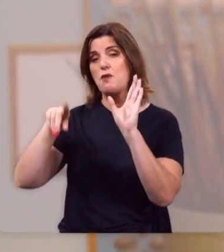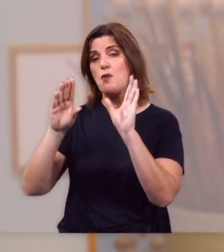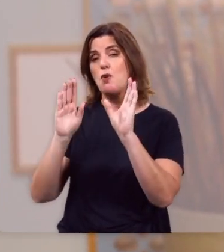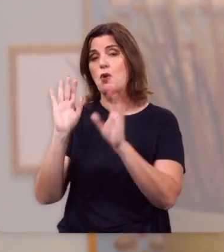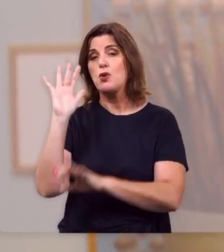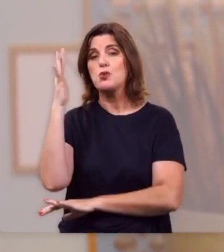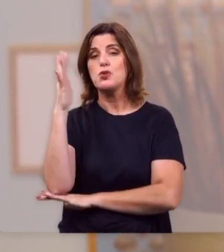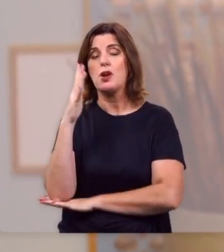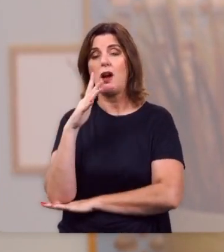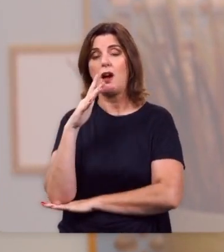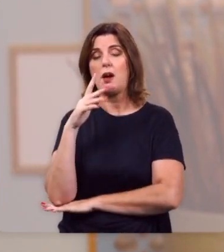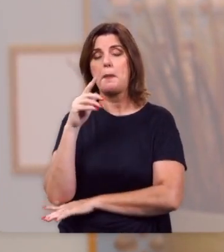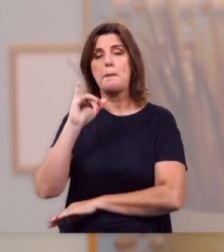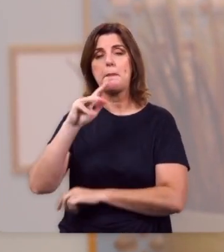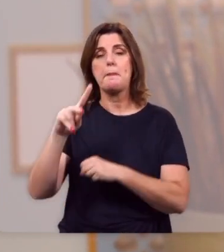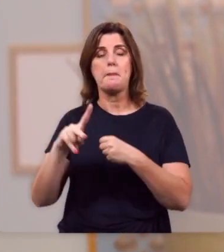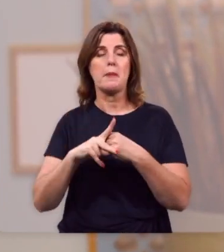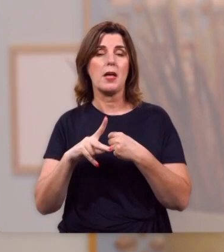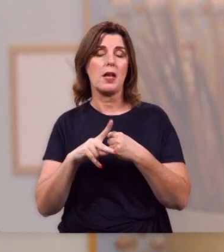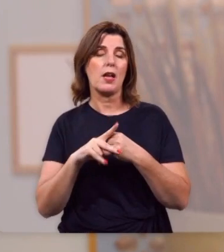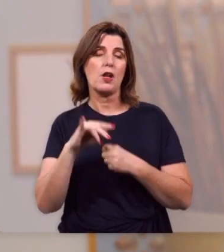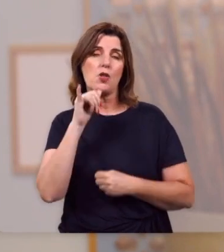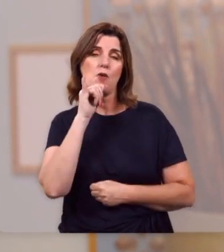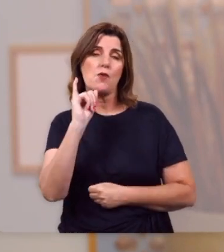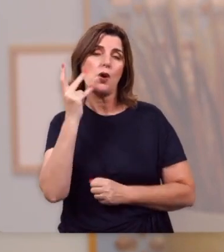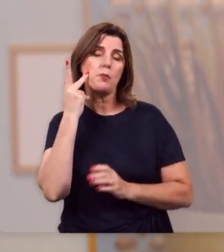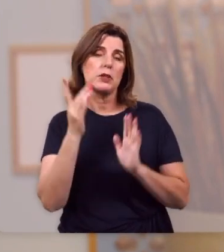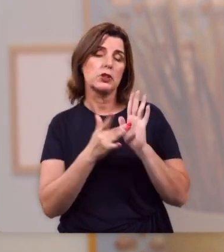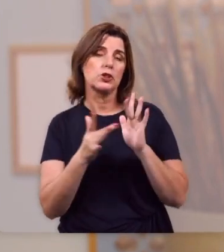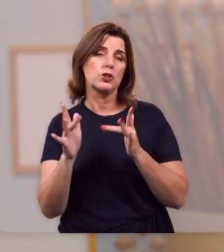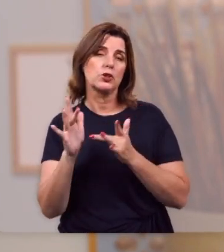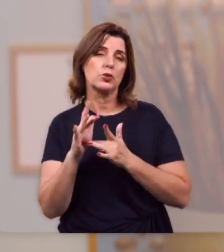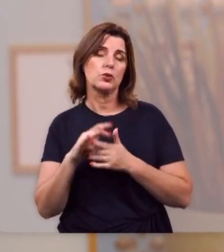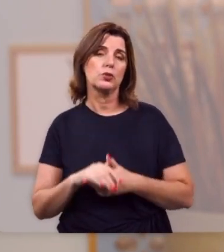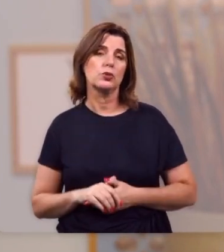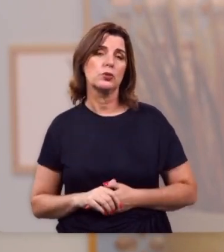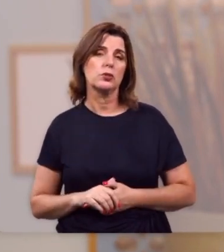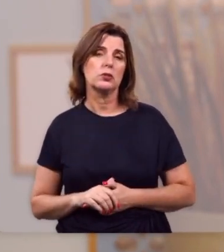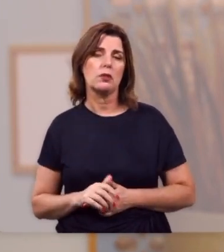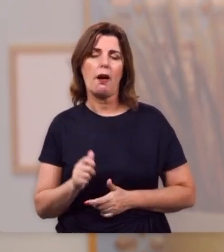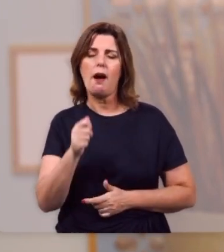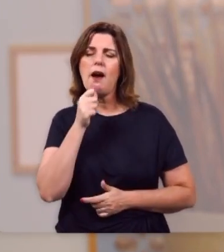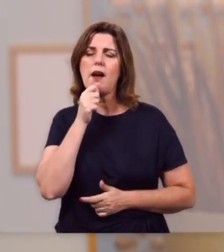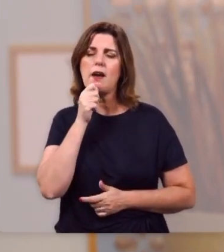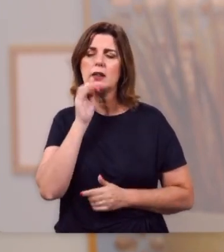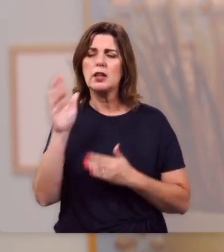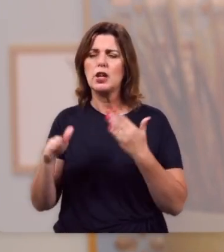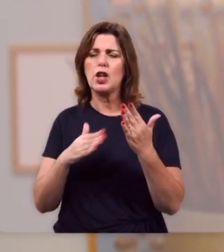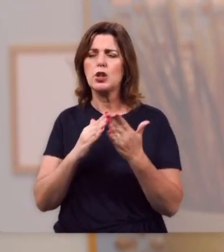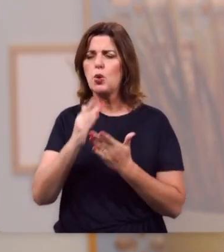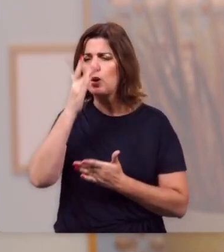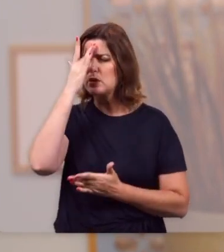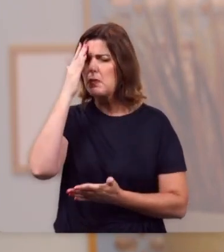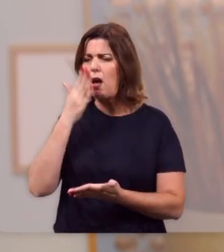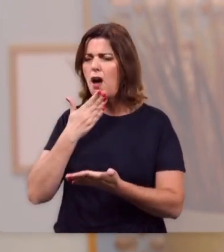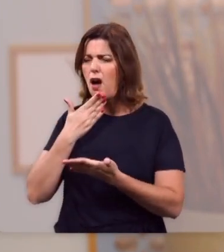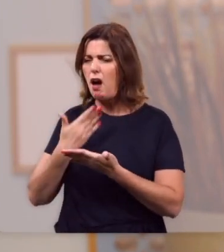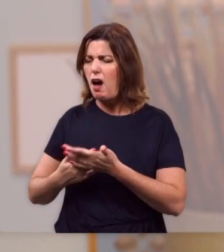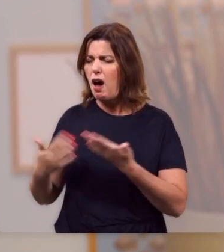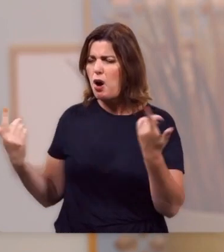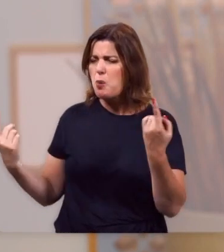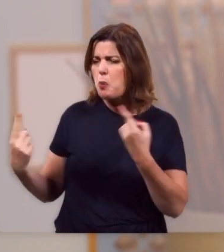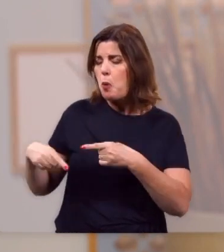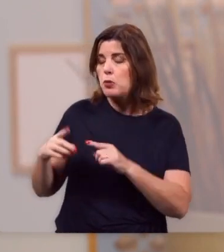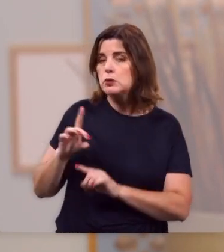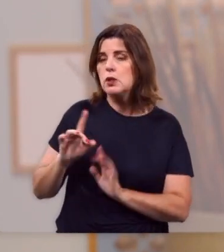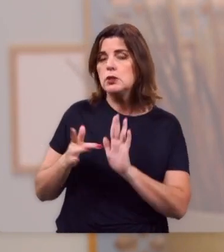Getsêmani, Pedro disse assim para Jesus: ainda que todos se escandalizem contigo,